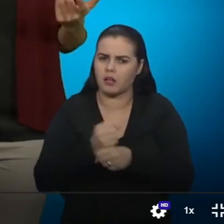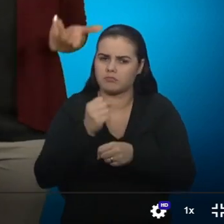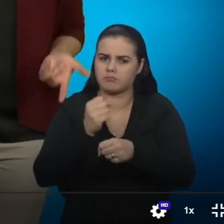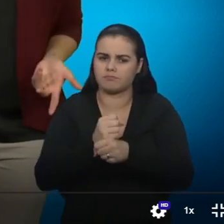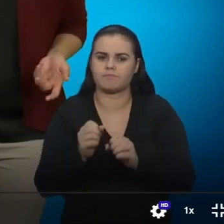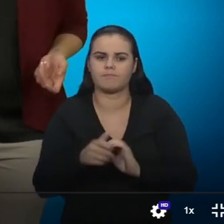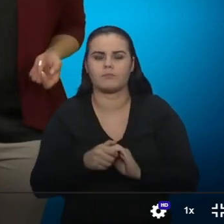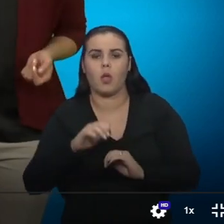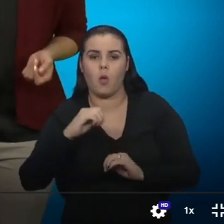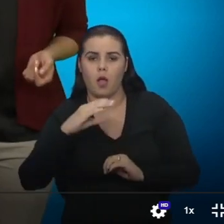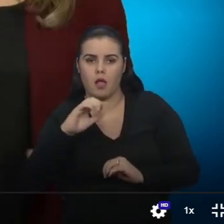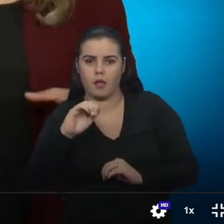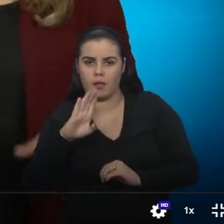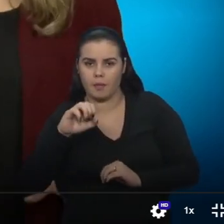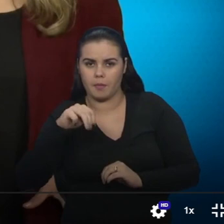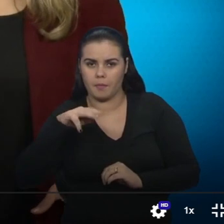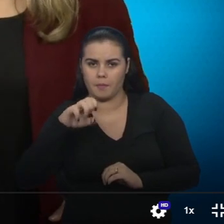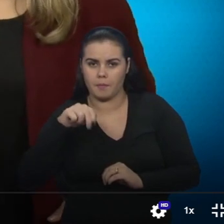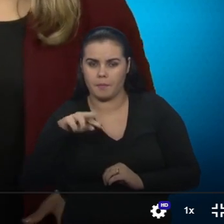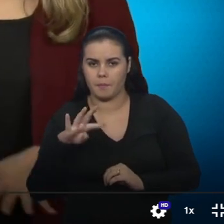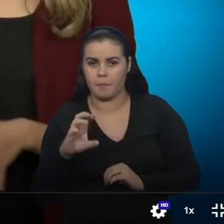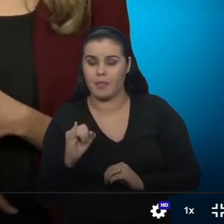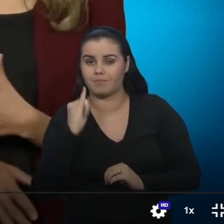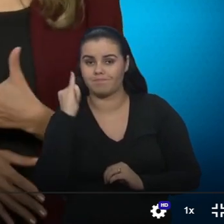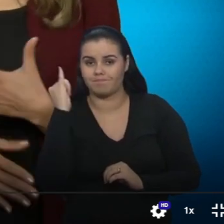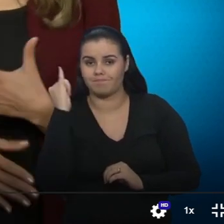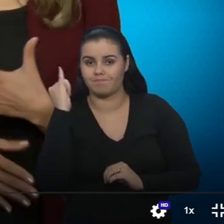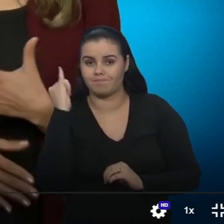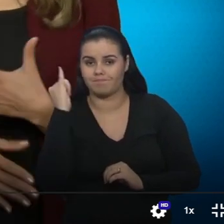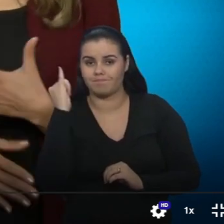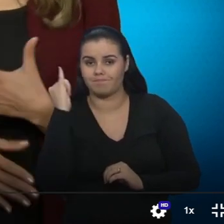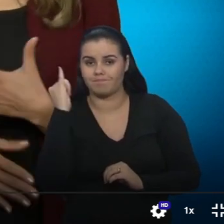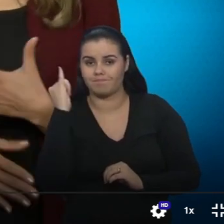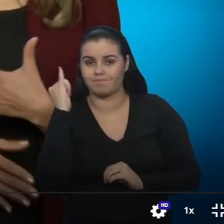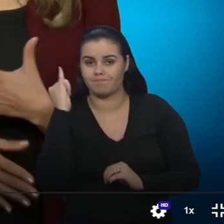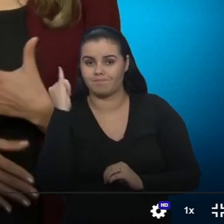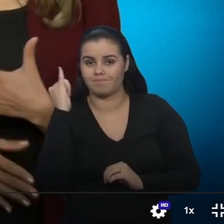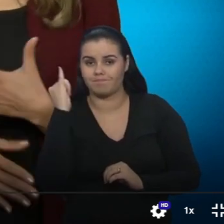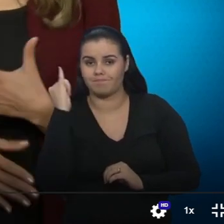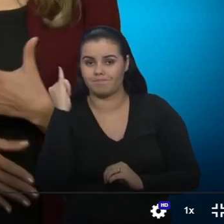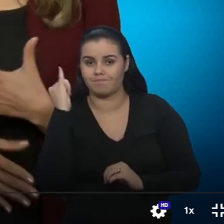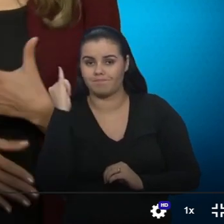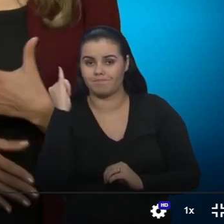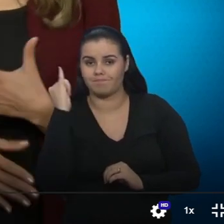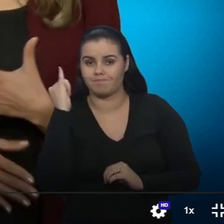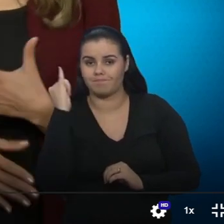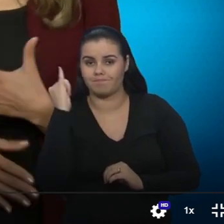quanto as demais fases de uma obra. E essa etapa ainda pode ser uma